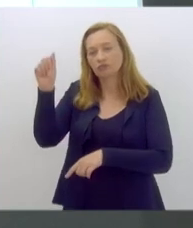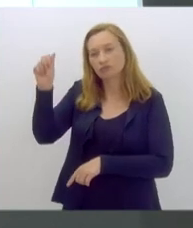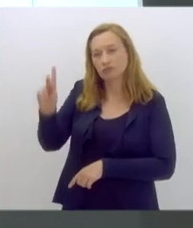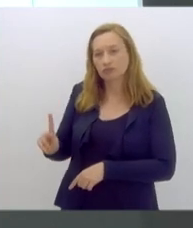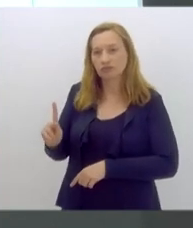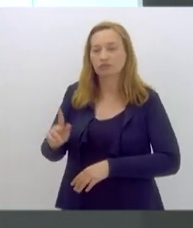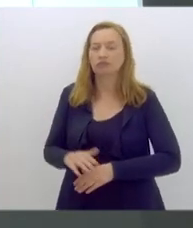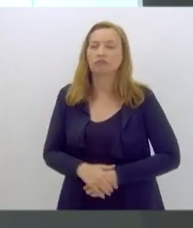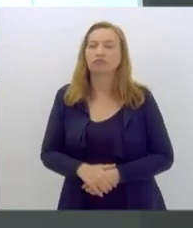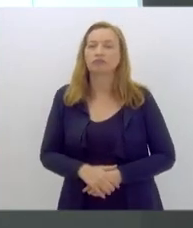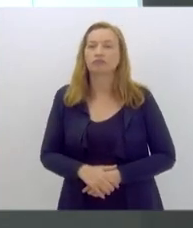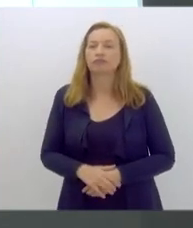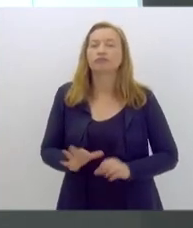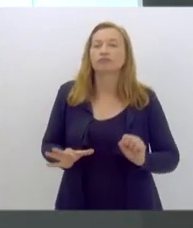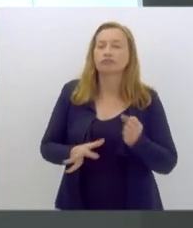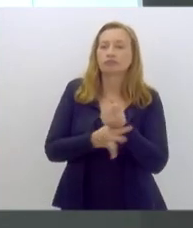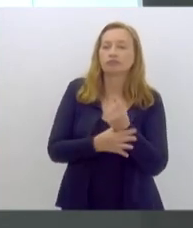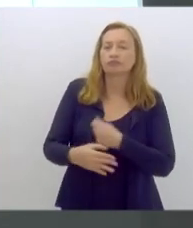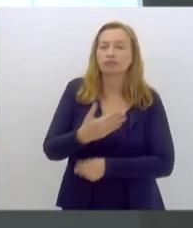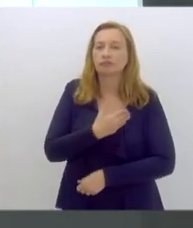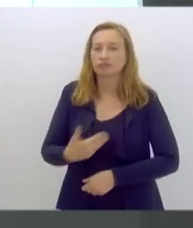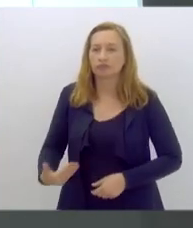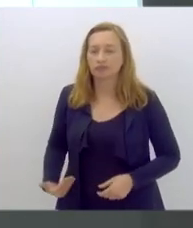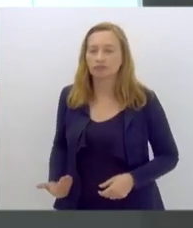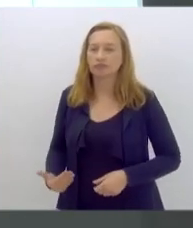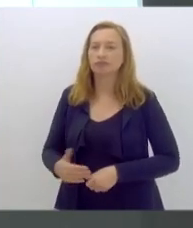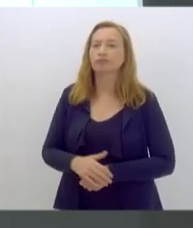Então a gente tem de segurança pública